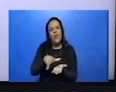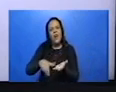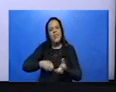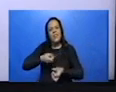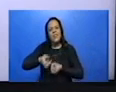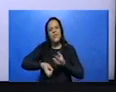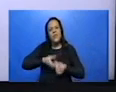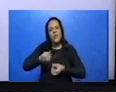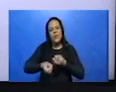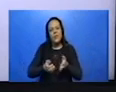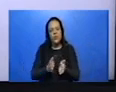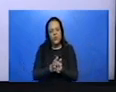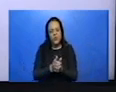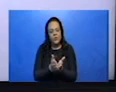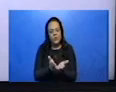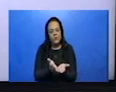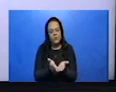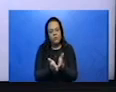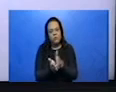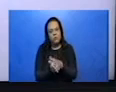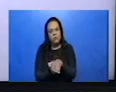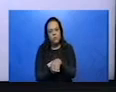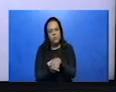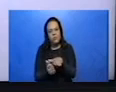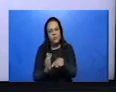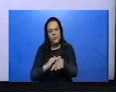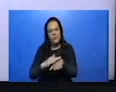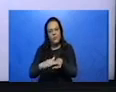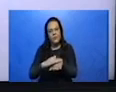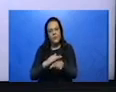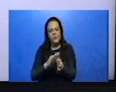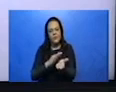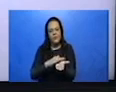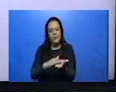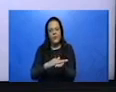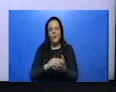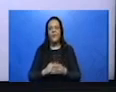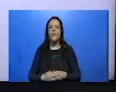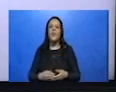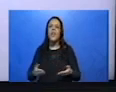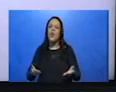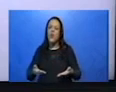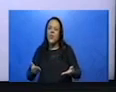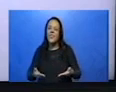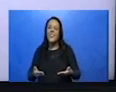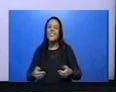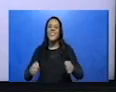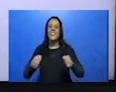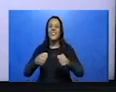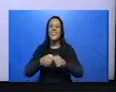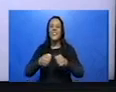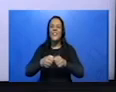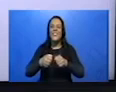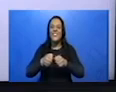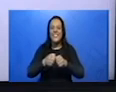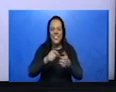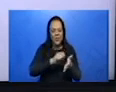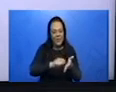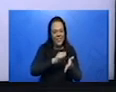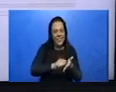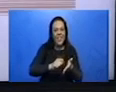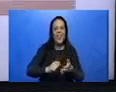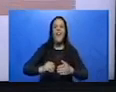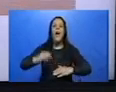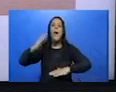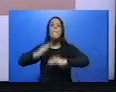capa. Bom, então, vamos escrever uma resenha? Né? Vamos colocar isso em